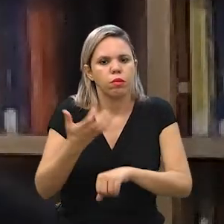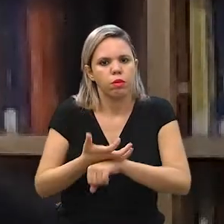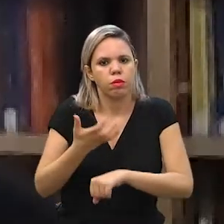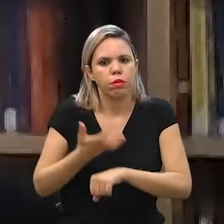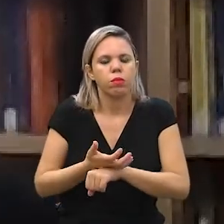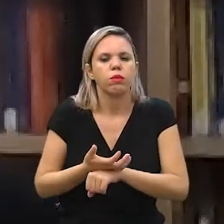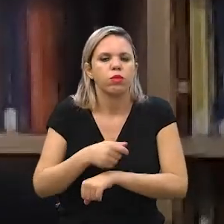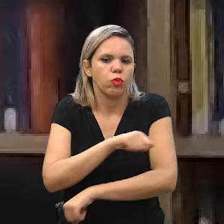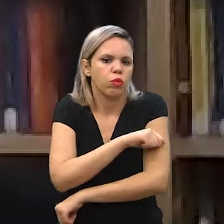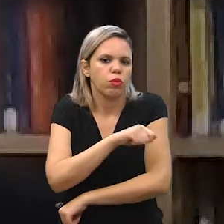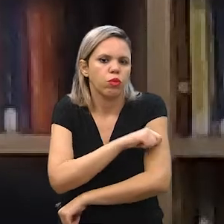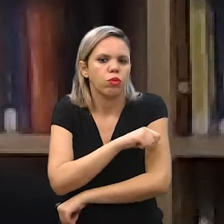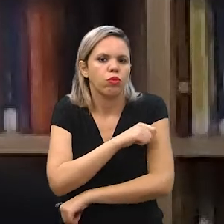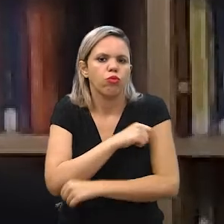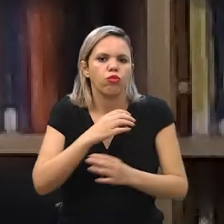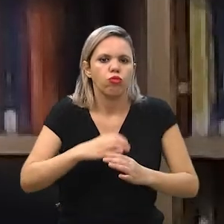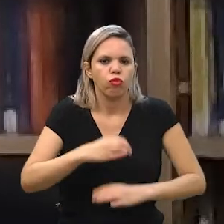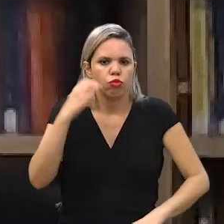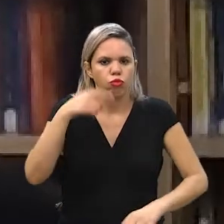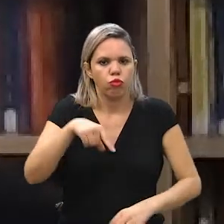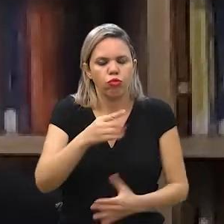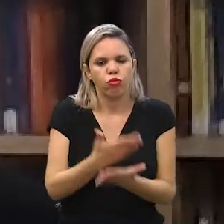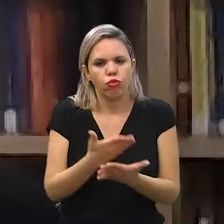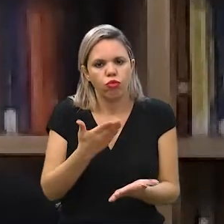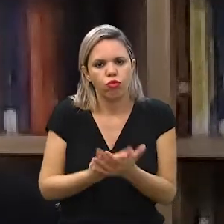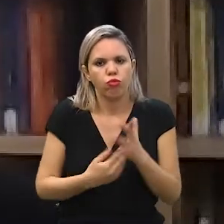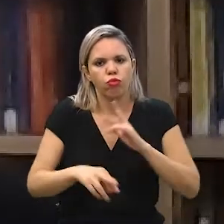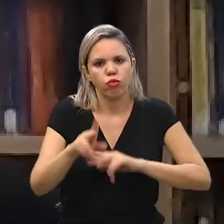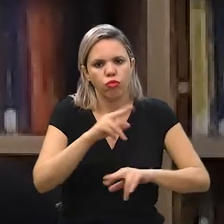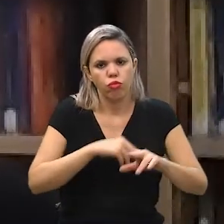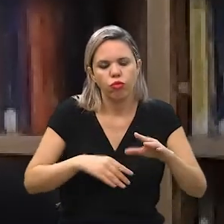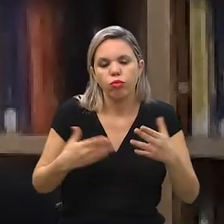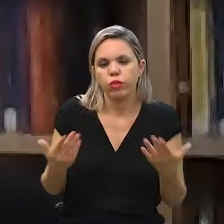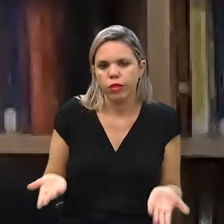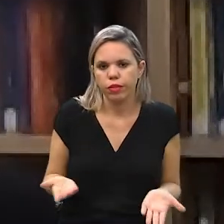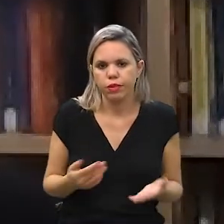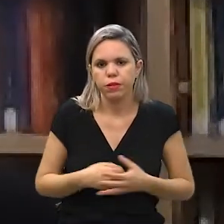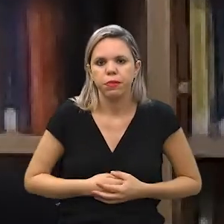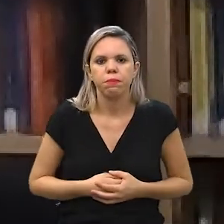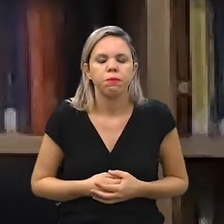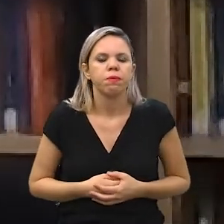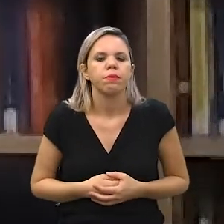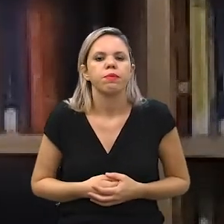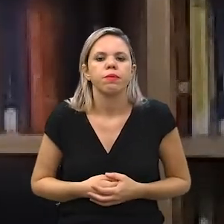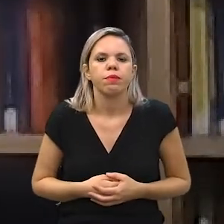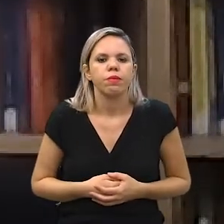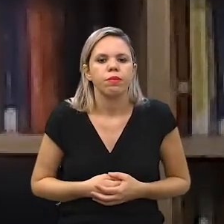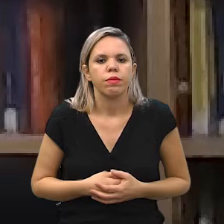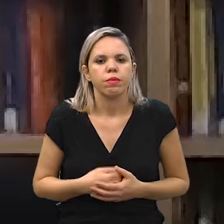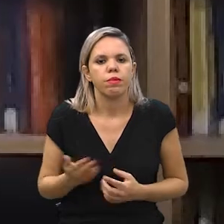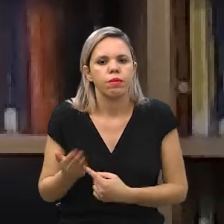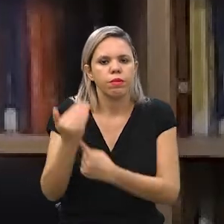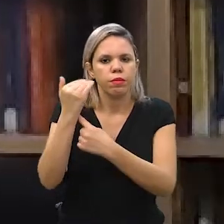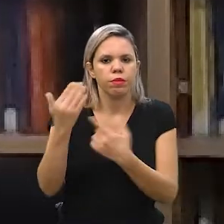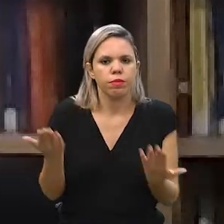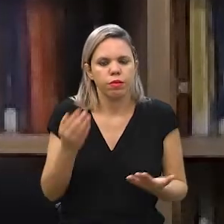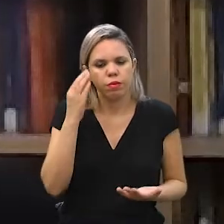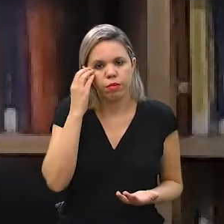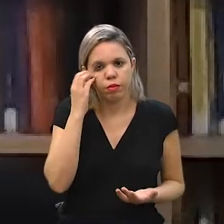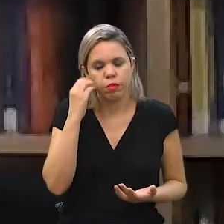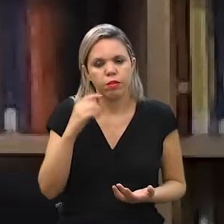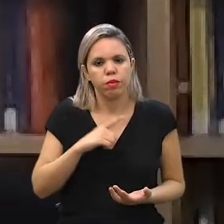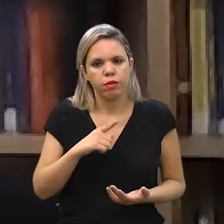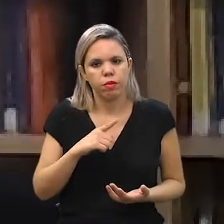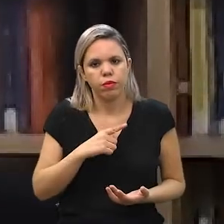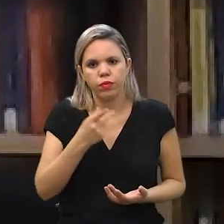que os estudantes de engenharia vão estudar, derivada, integral e tal, tudo mais, né? E na tecnologia hoje, a gente